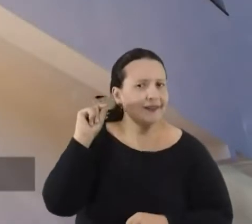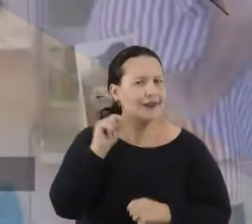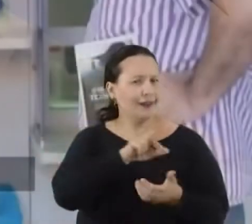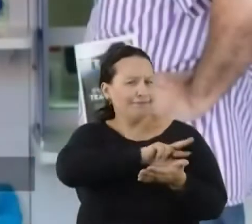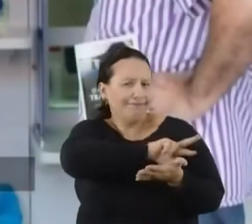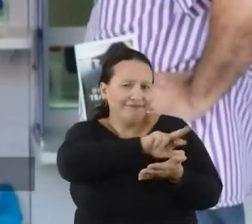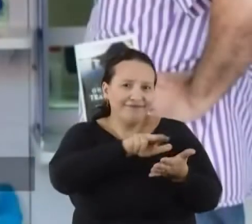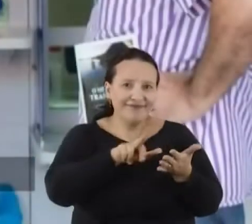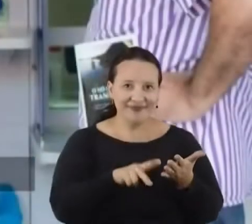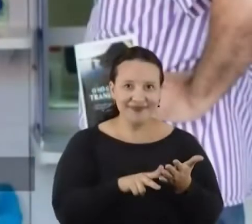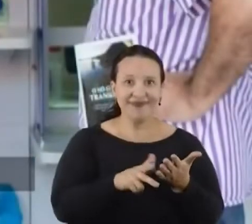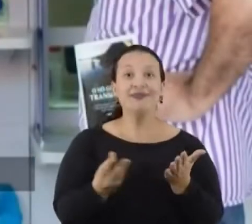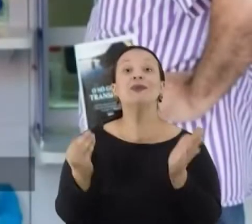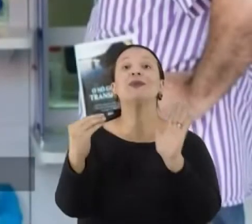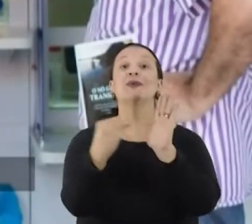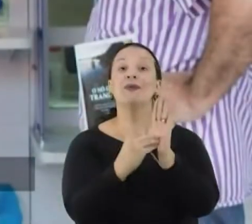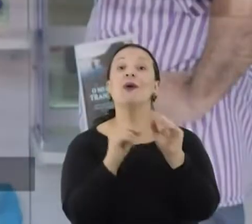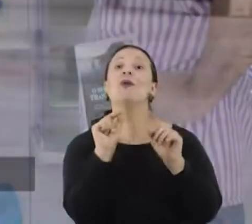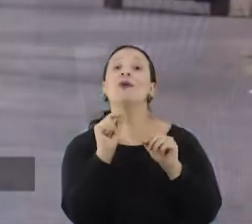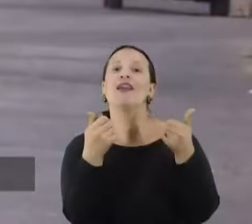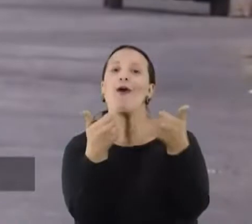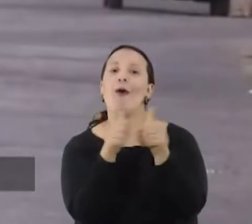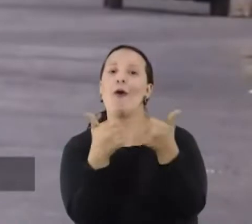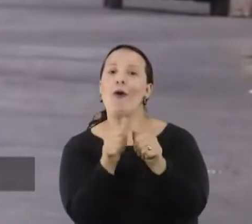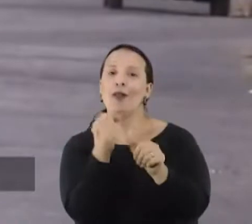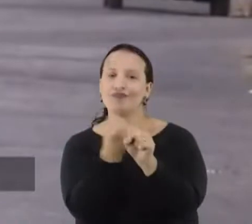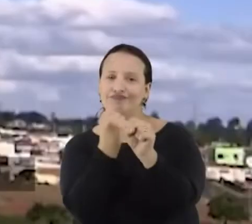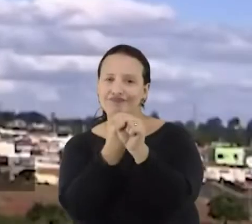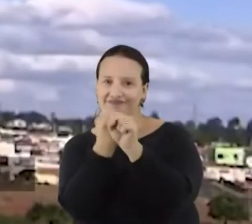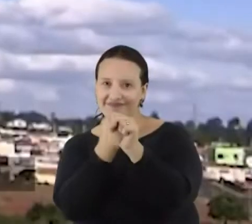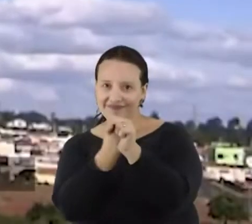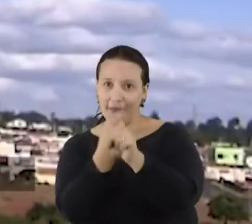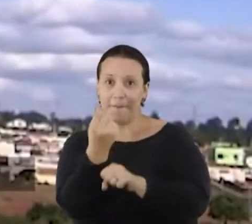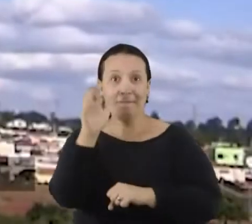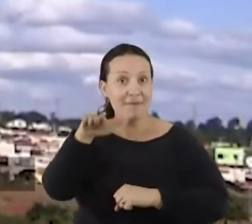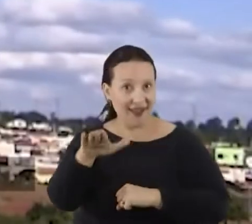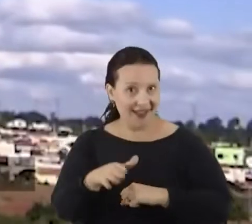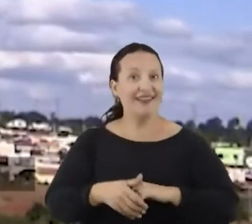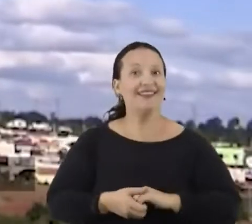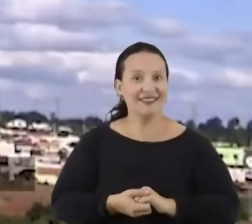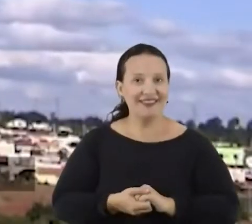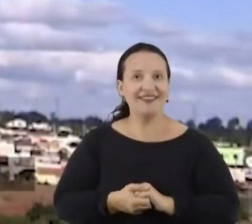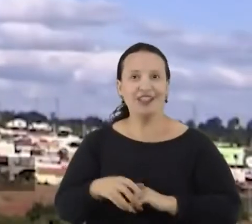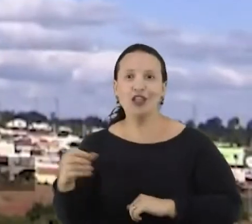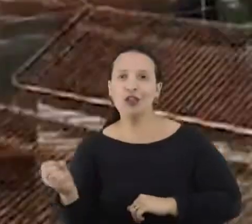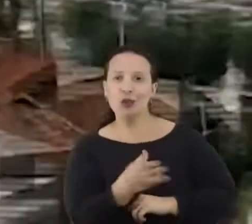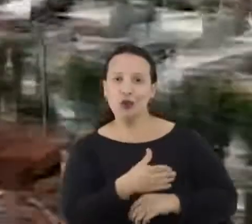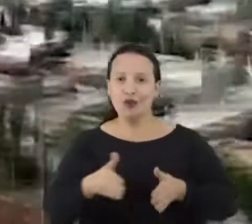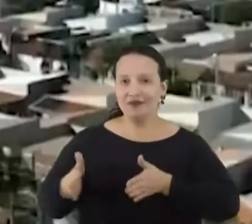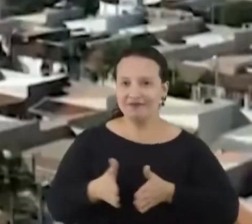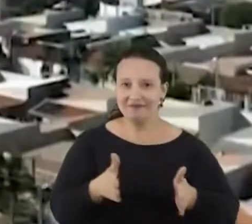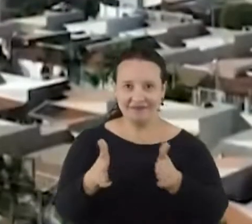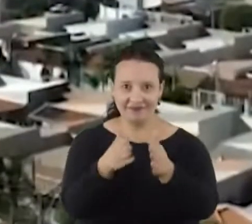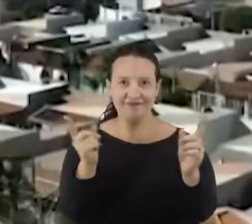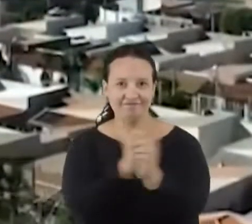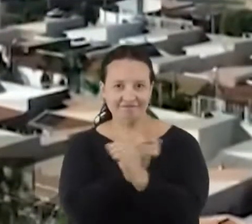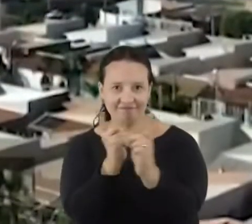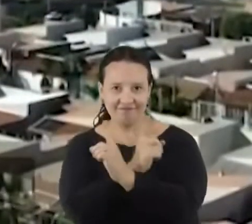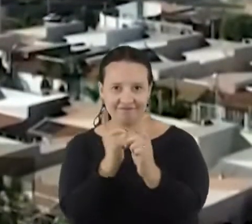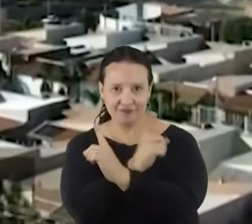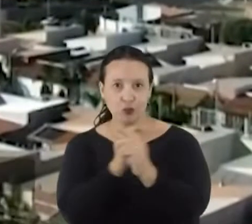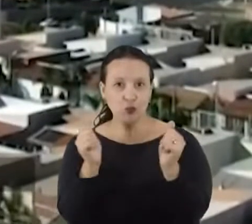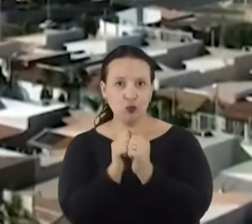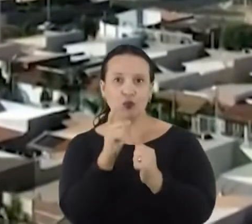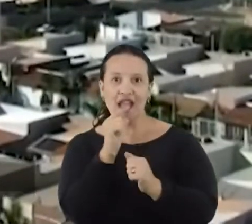posto de polícia, lotérica, etc. Também vamos colocar uma linha de ônibus interna, só na região, com preço baixo. E vamos fazer uma